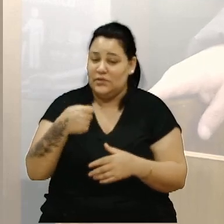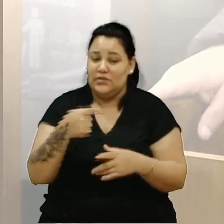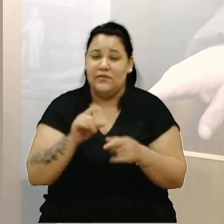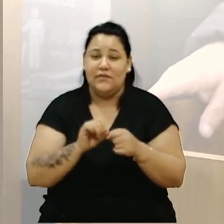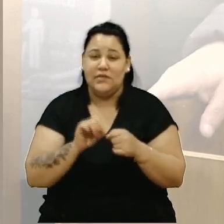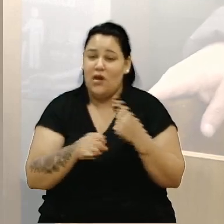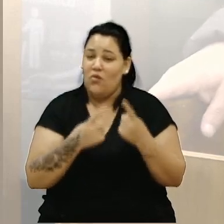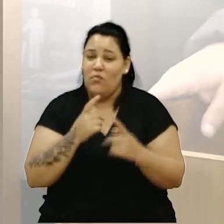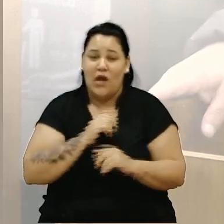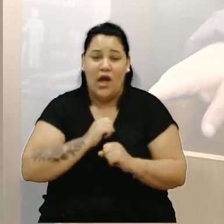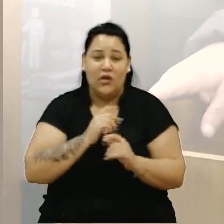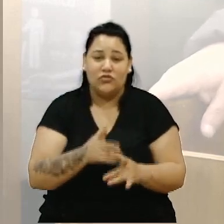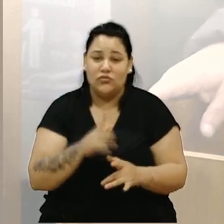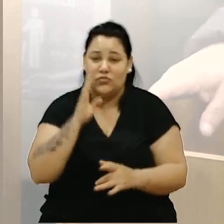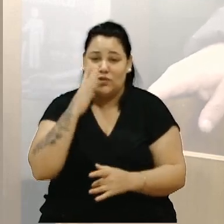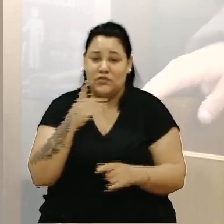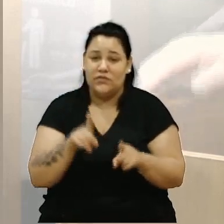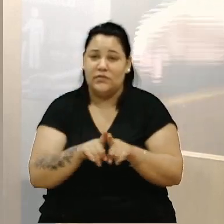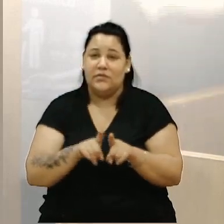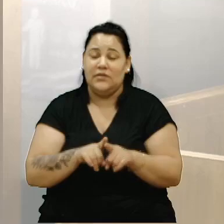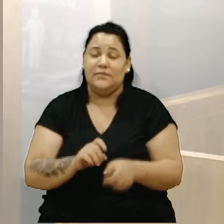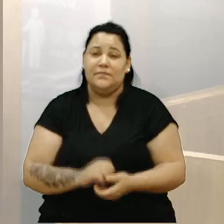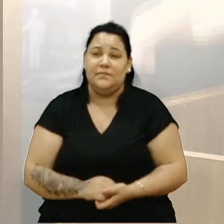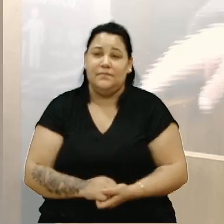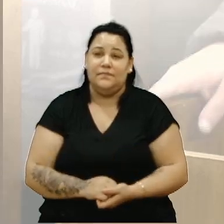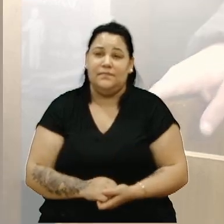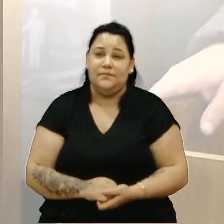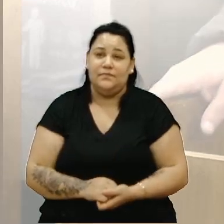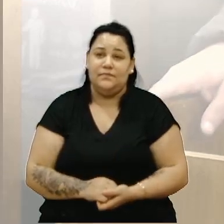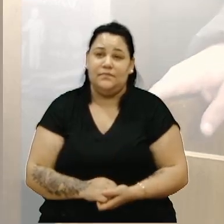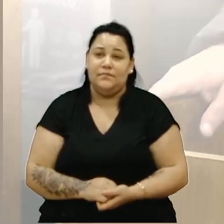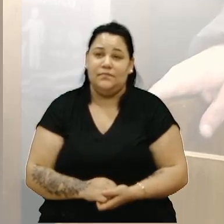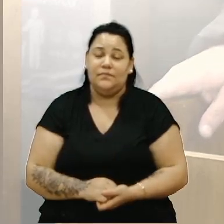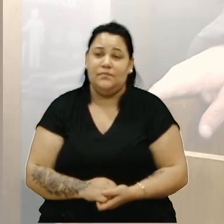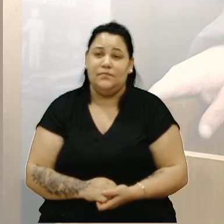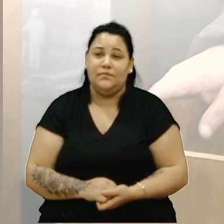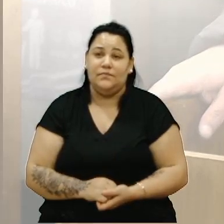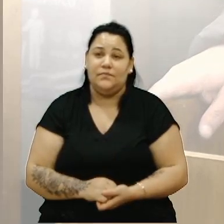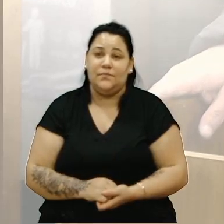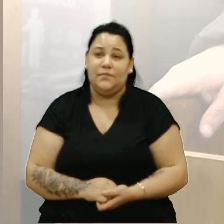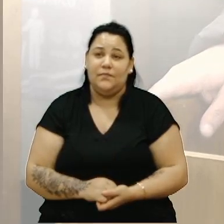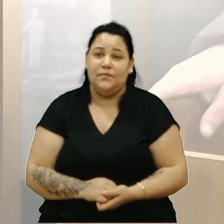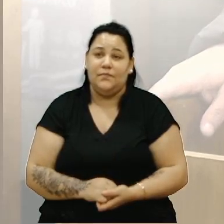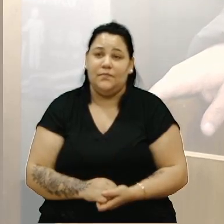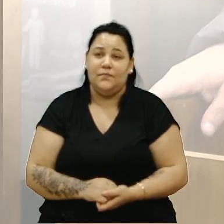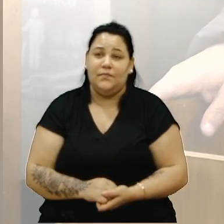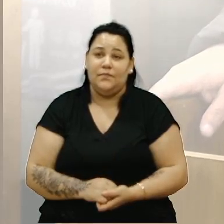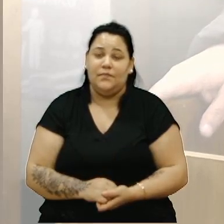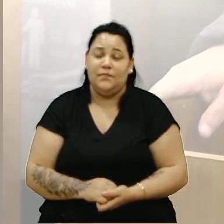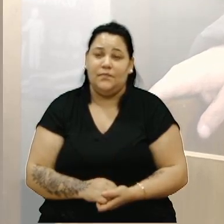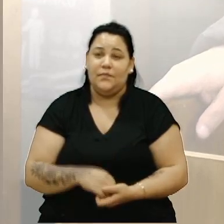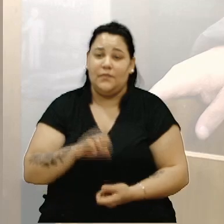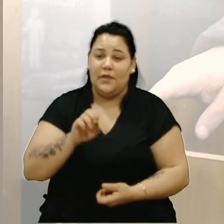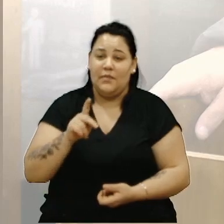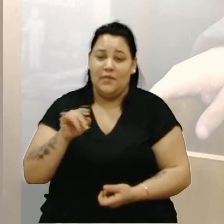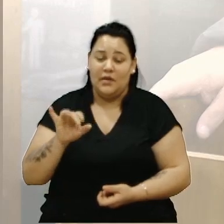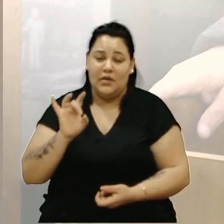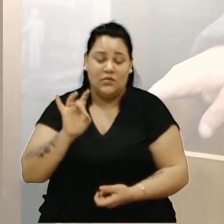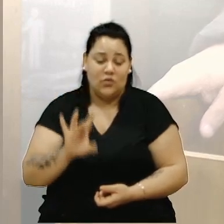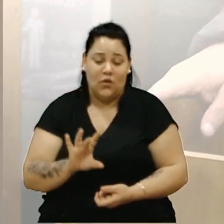alguma coisa também. Então, quero, para a Marisa puder passar o outro. Então, essa das EPI é isso aí,